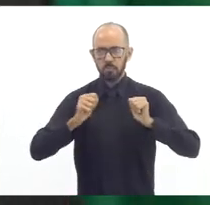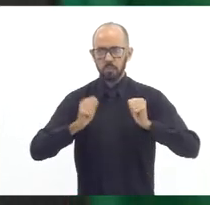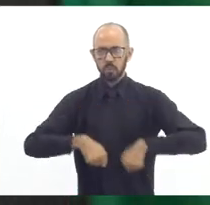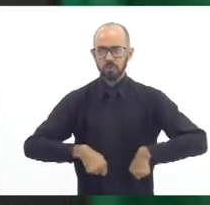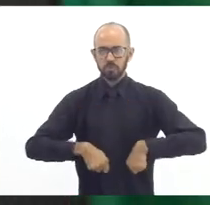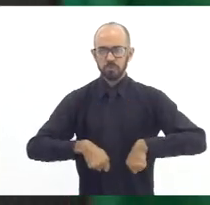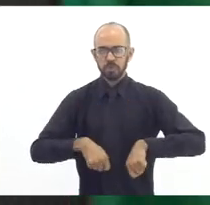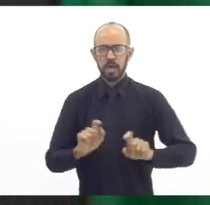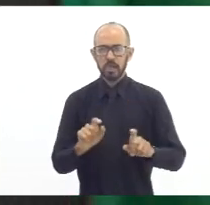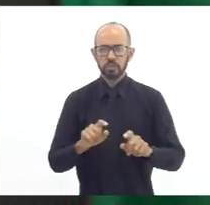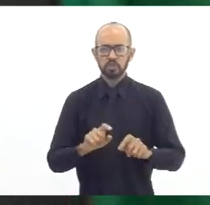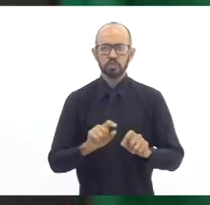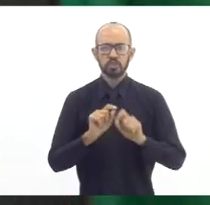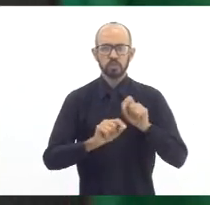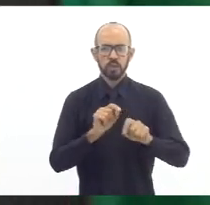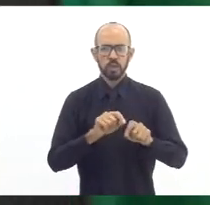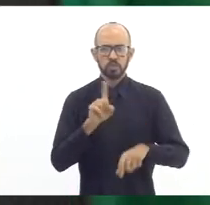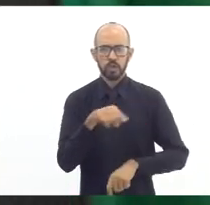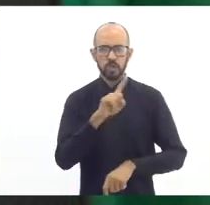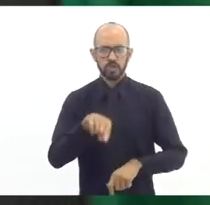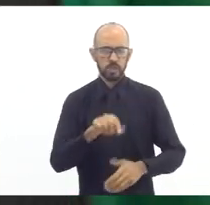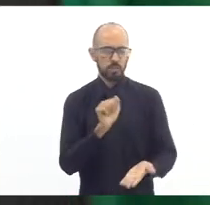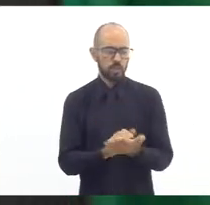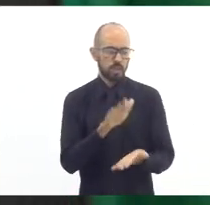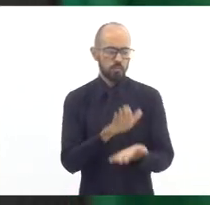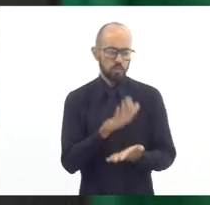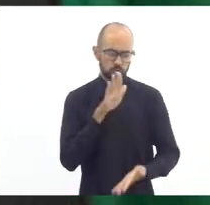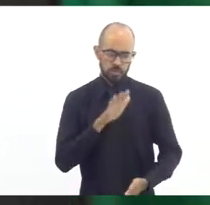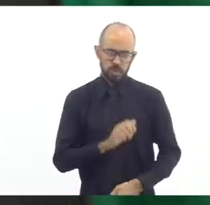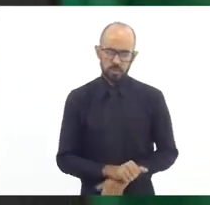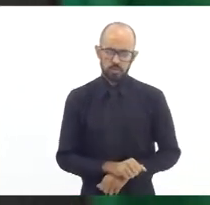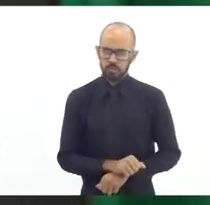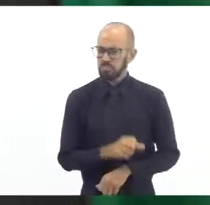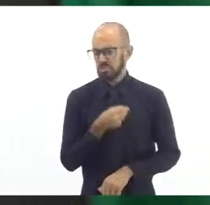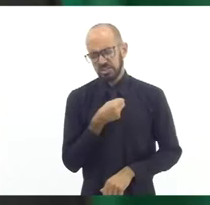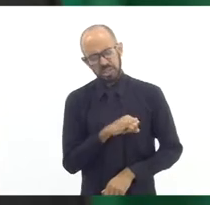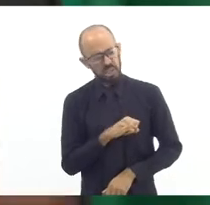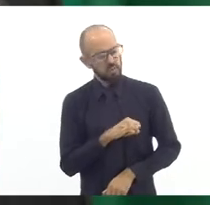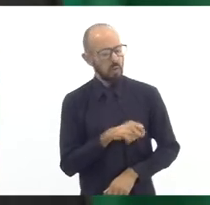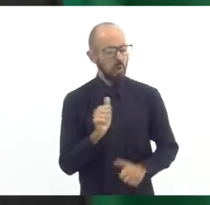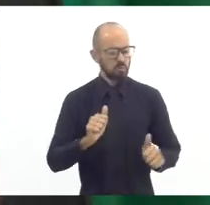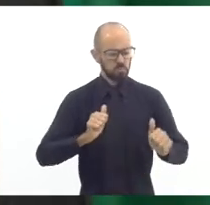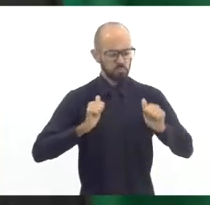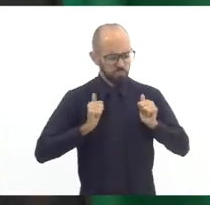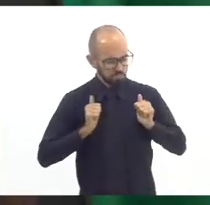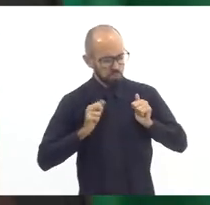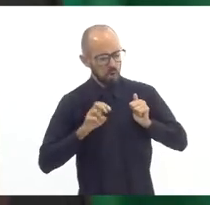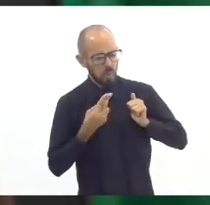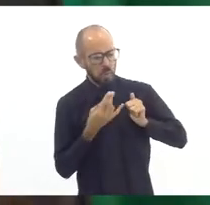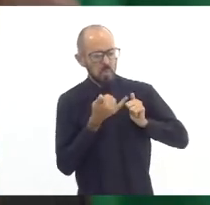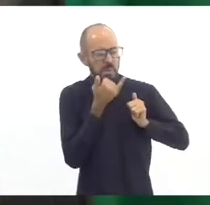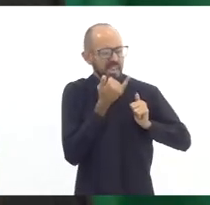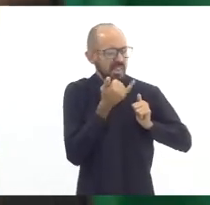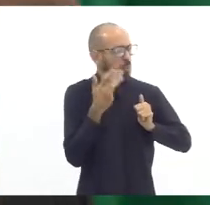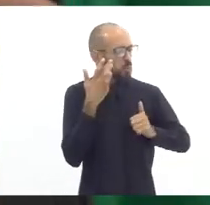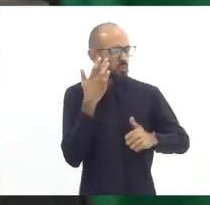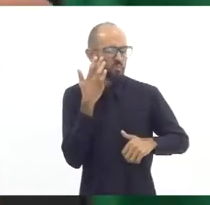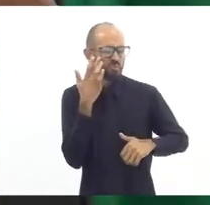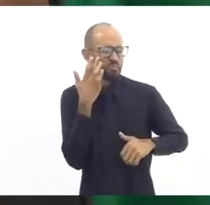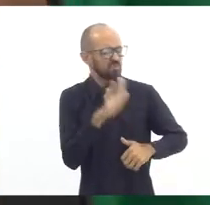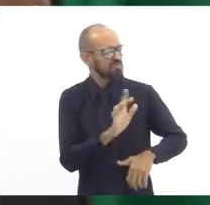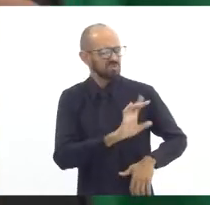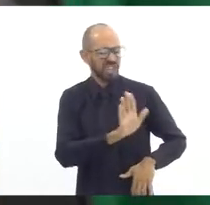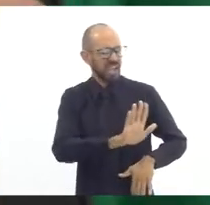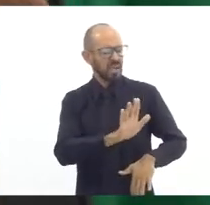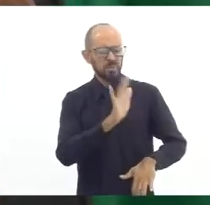possibilidade da suspensão da multa. Seja suspensão, seja perdão, não interessa. O que interessa é